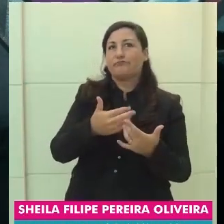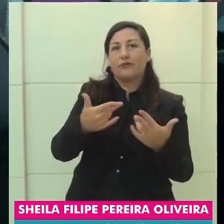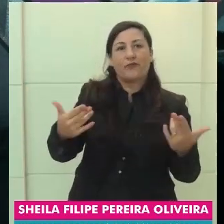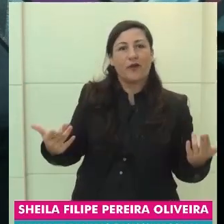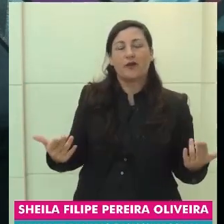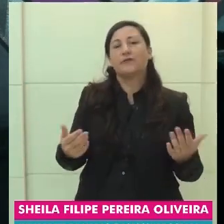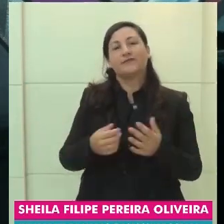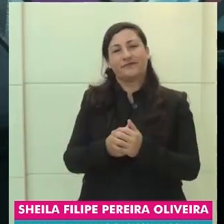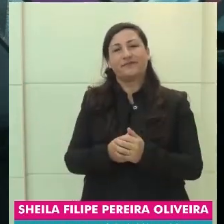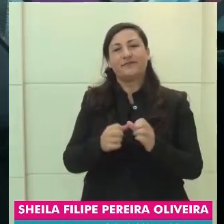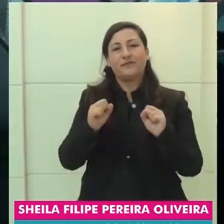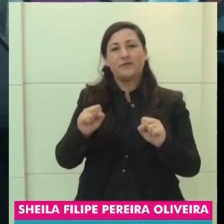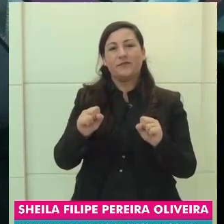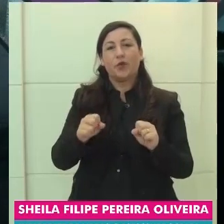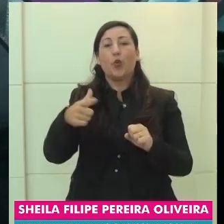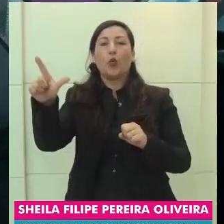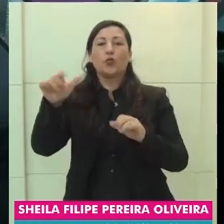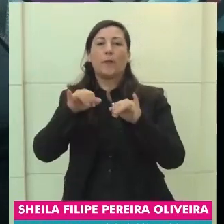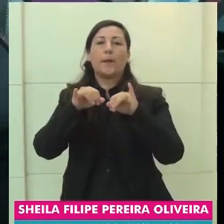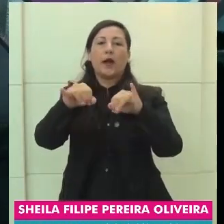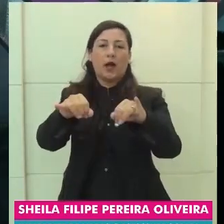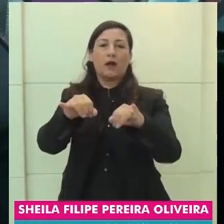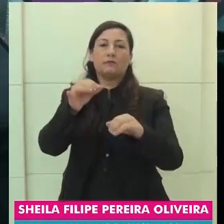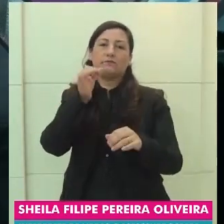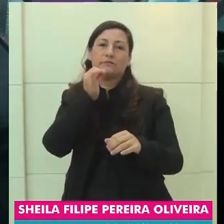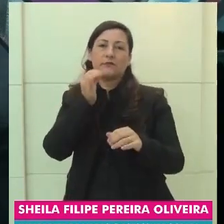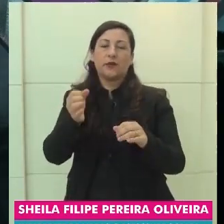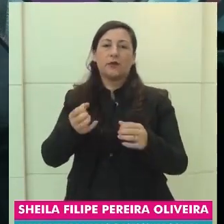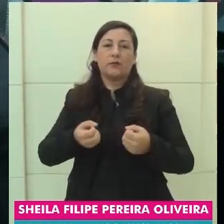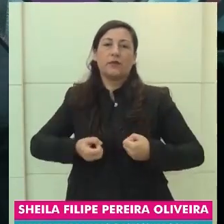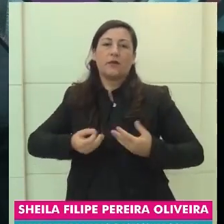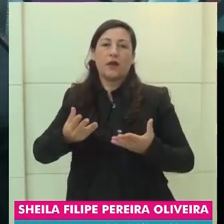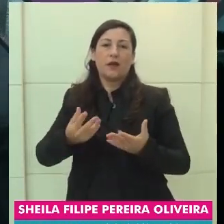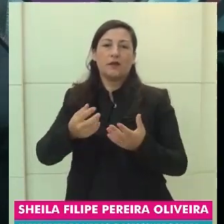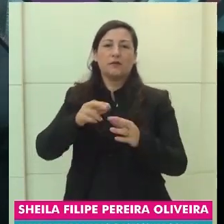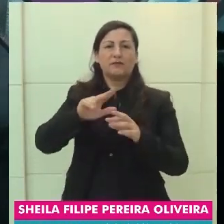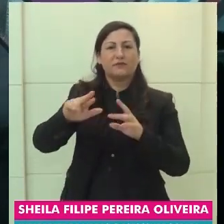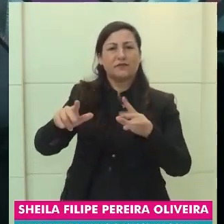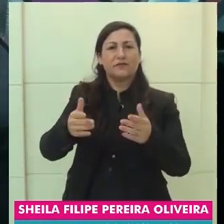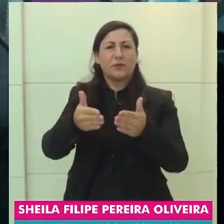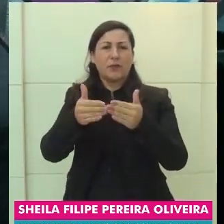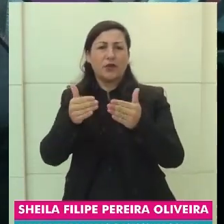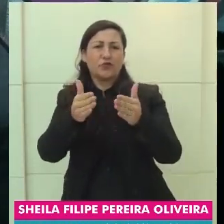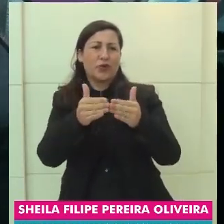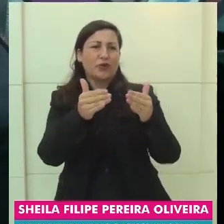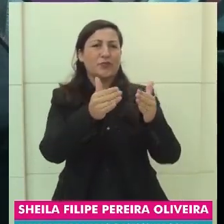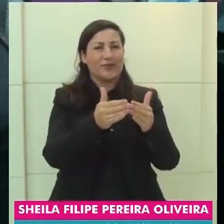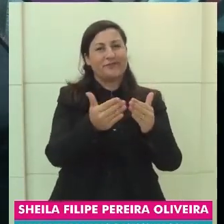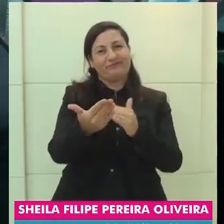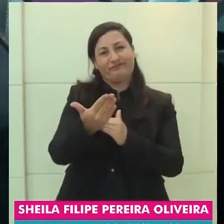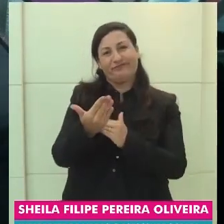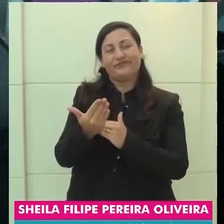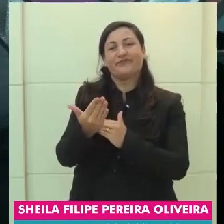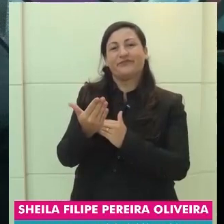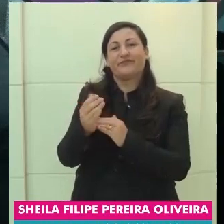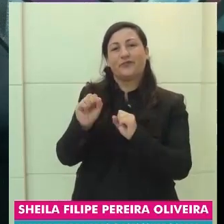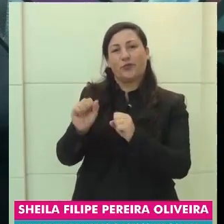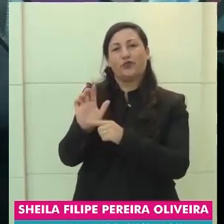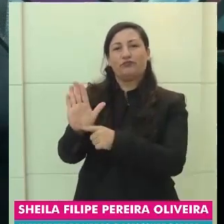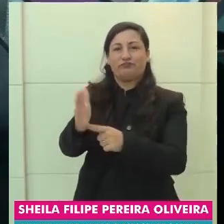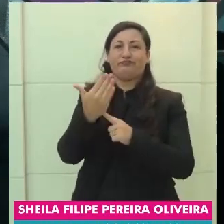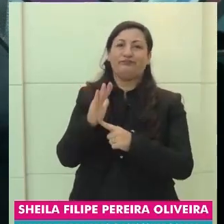Aí vai lá, consegue lá num supermercado aqui, no outro ali, ganha a salsicha, assim, não temos que agitar desse jeito aí.